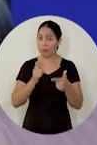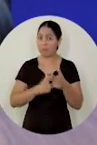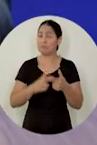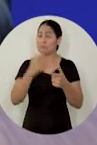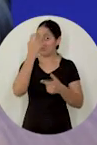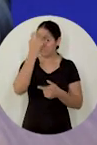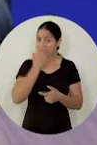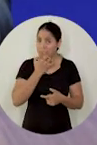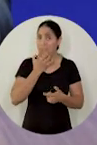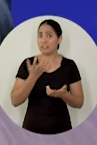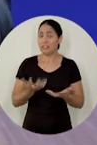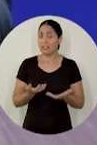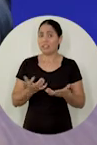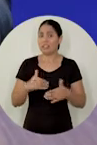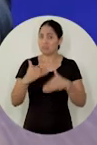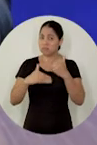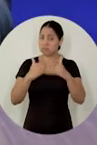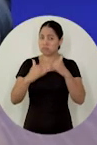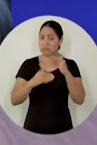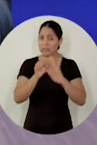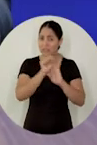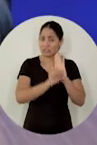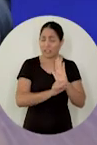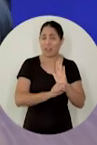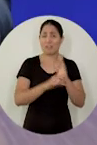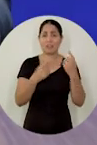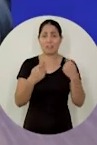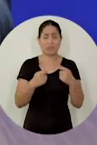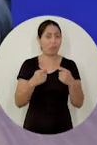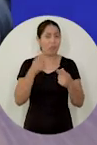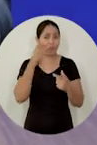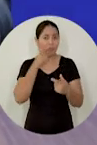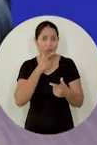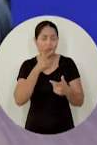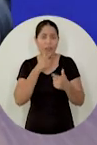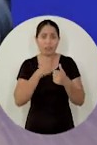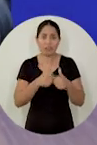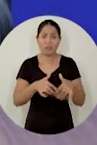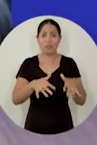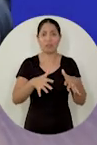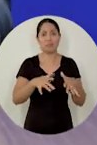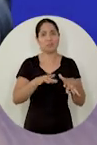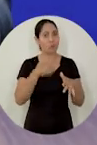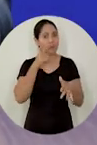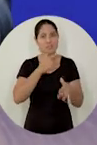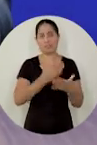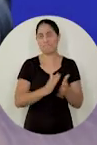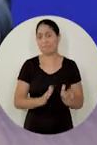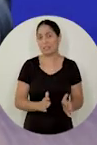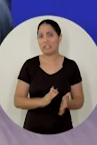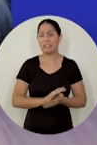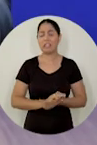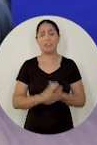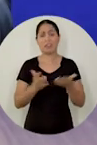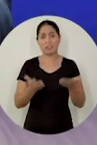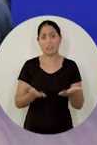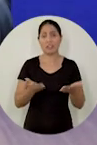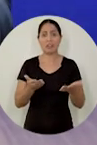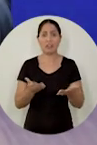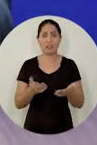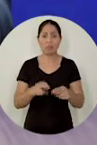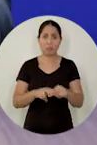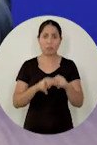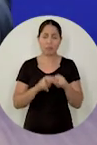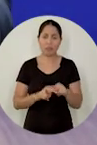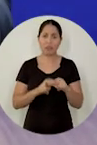problema crônico que avança ao longo dos séculos e que até hoje não possui um horizonte de possível conciliação. Em razão